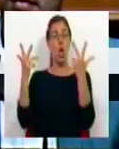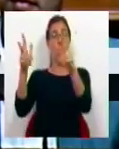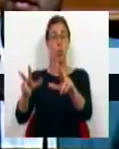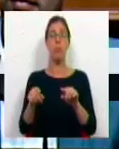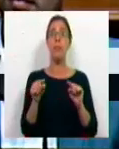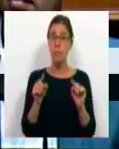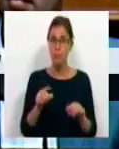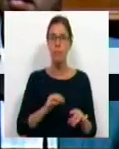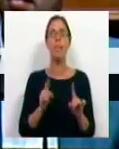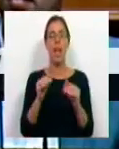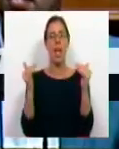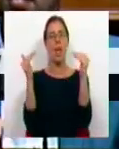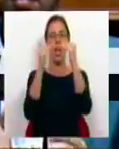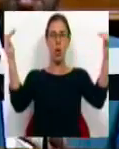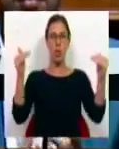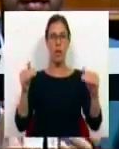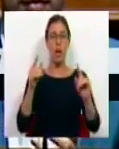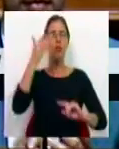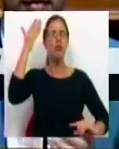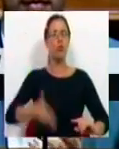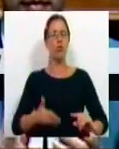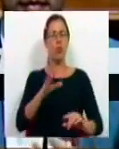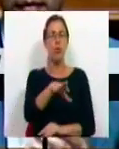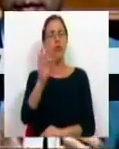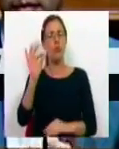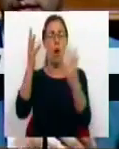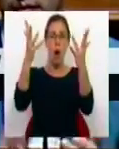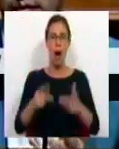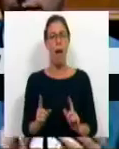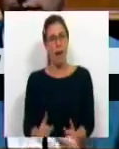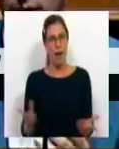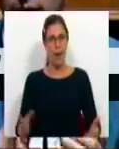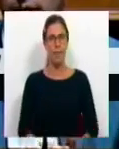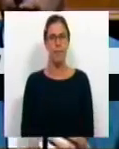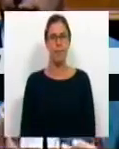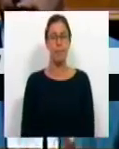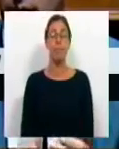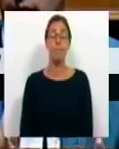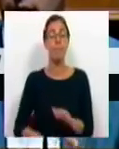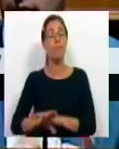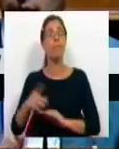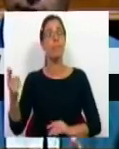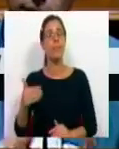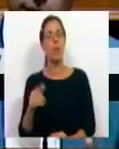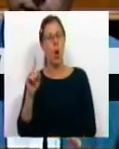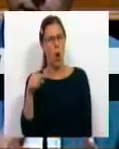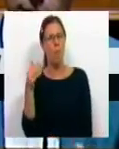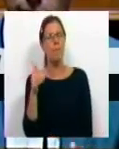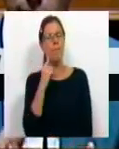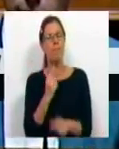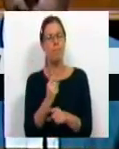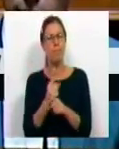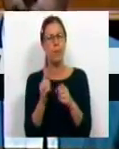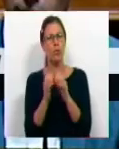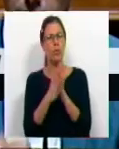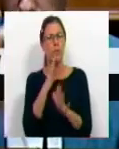a isto, senhores deputados, chama-se equidade e justiça nas escolhas orçamentais. Com a direita avizinhavam-se a manutenção